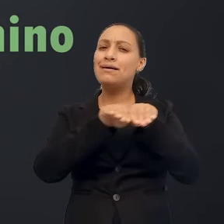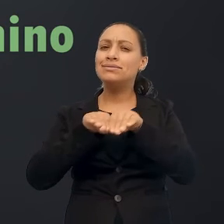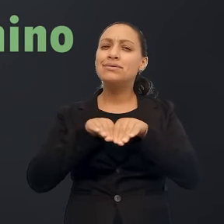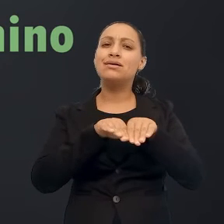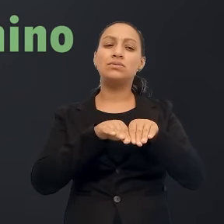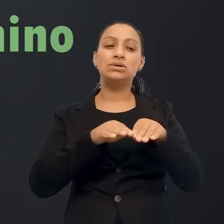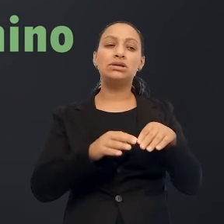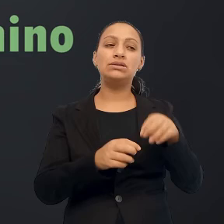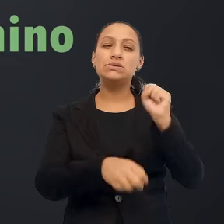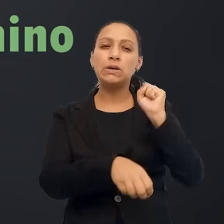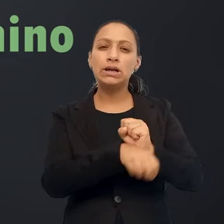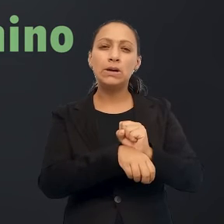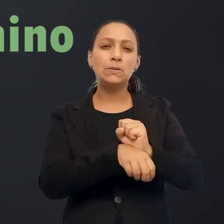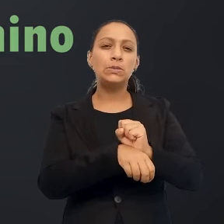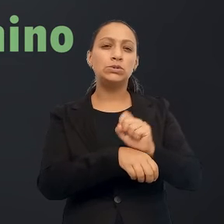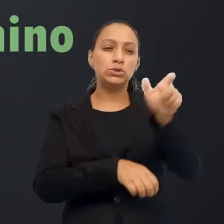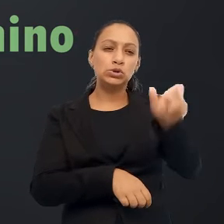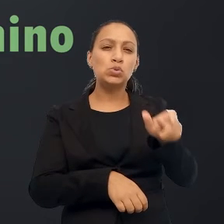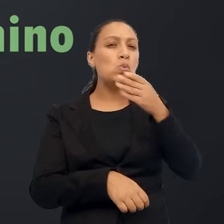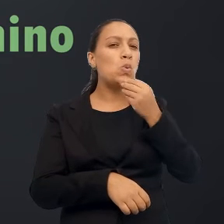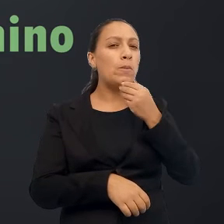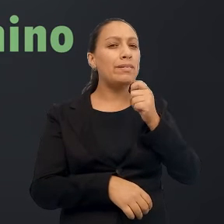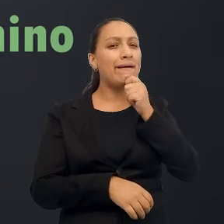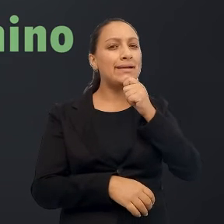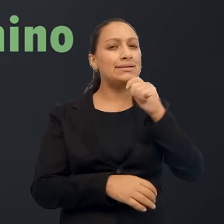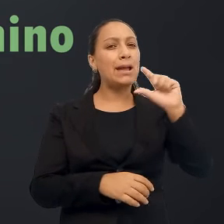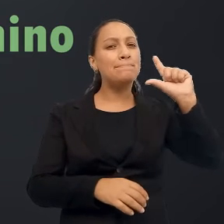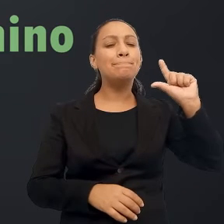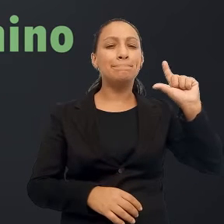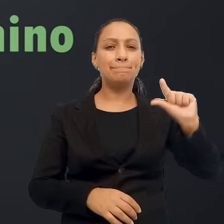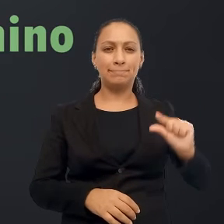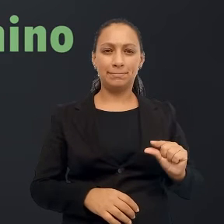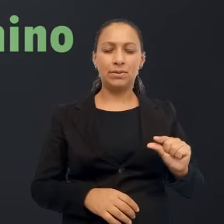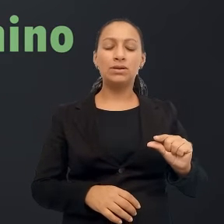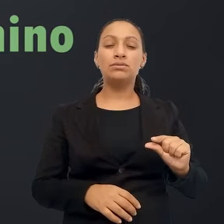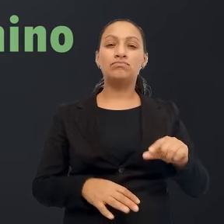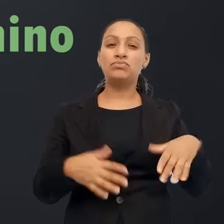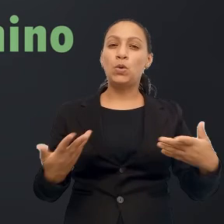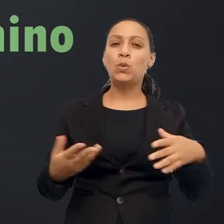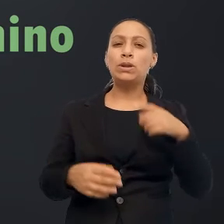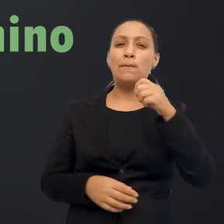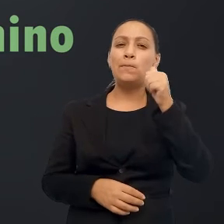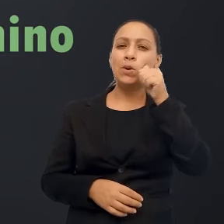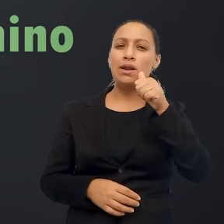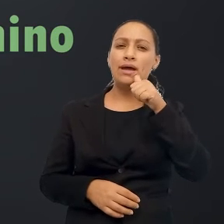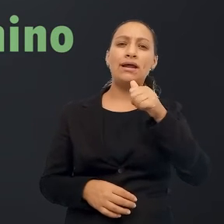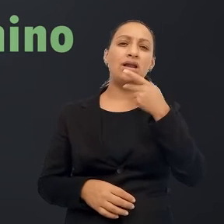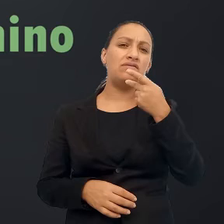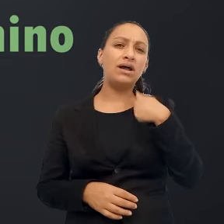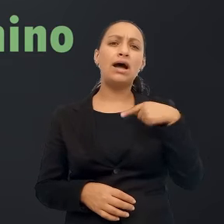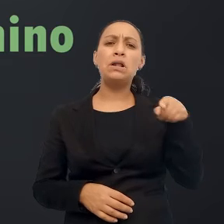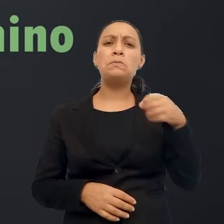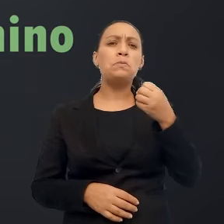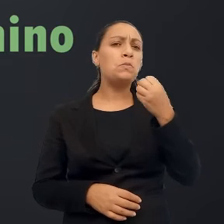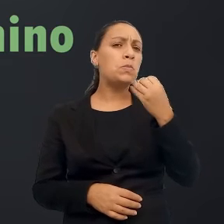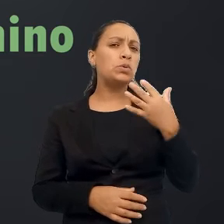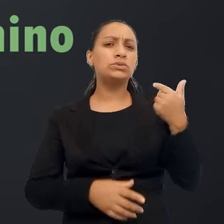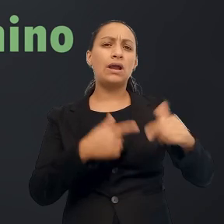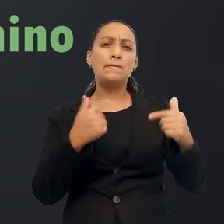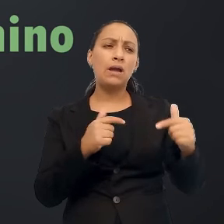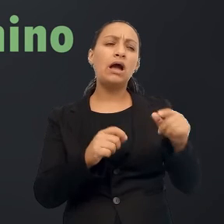um homem ainda é baixo, né? Então, a mulher, quando ela reforça que ele faz um bom trabalho, porque